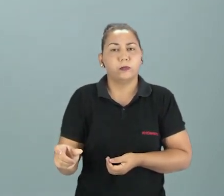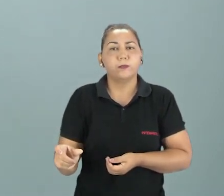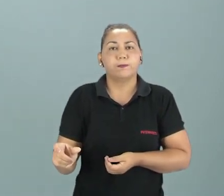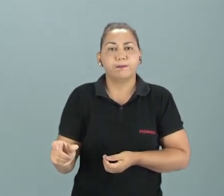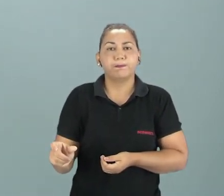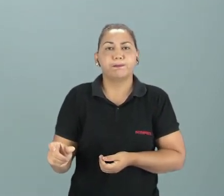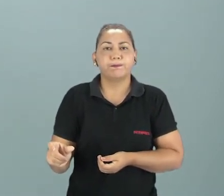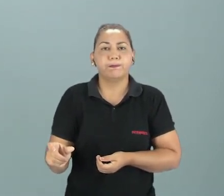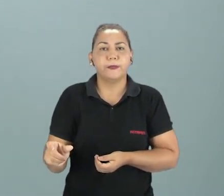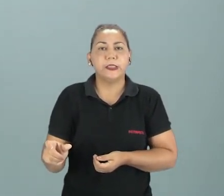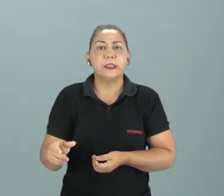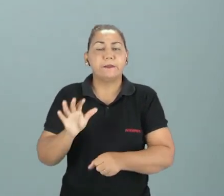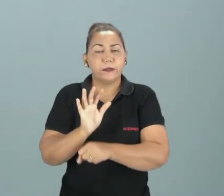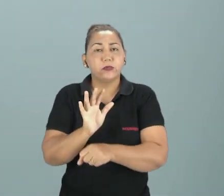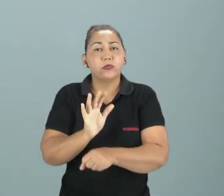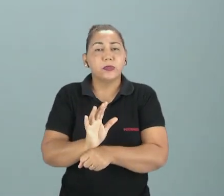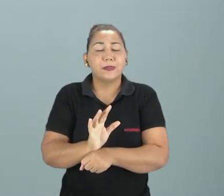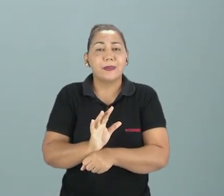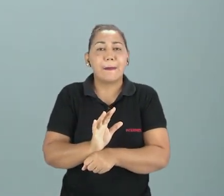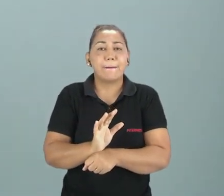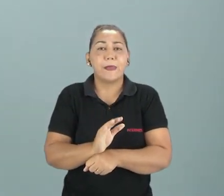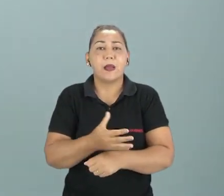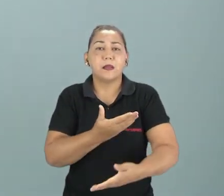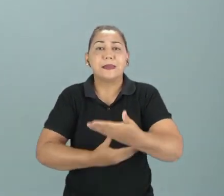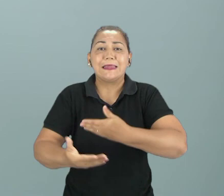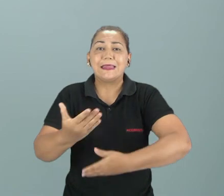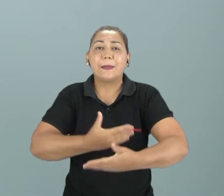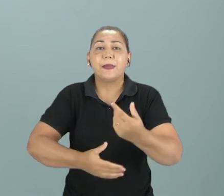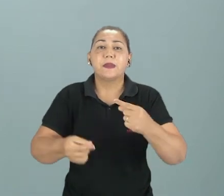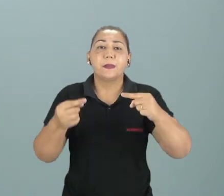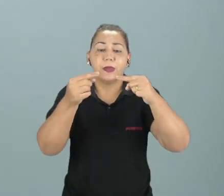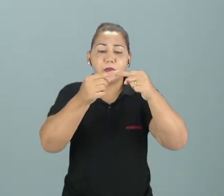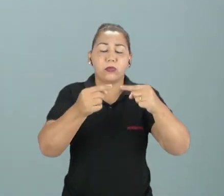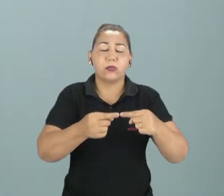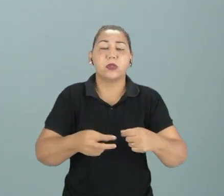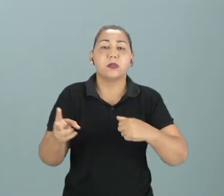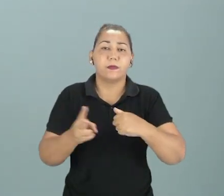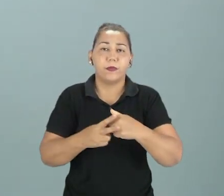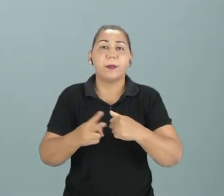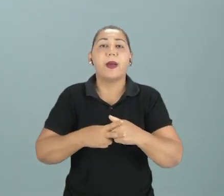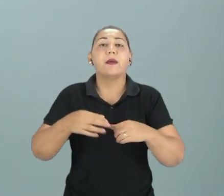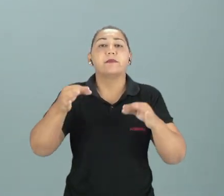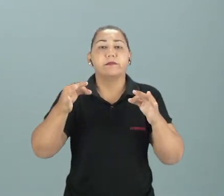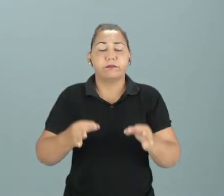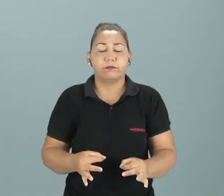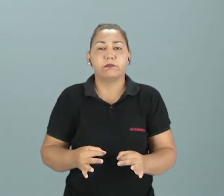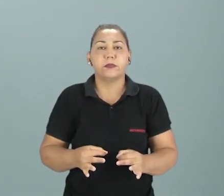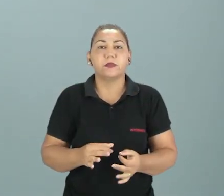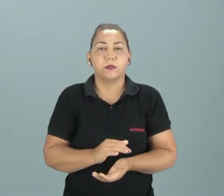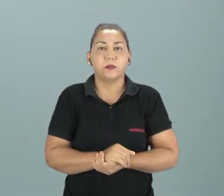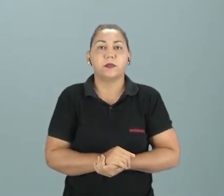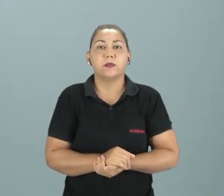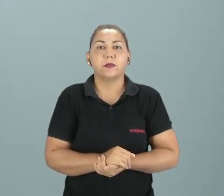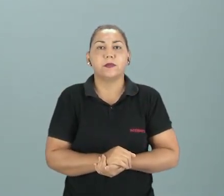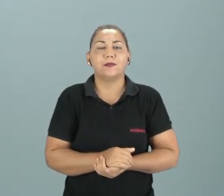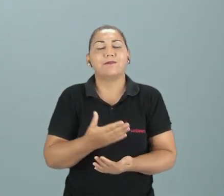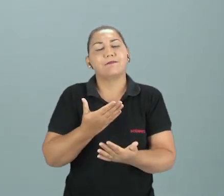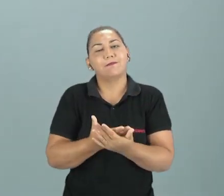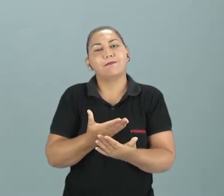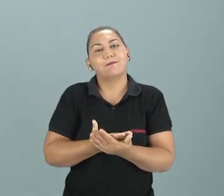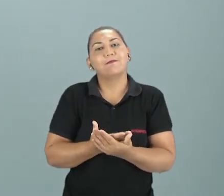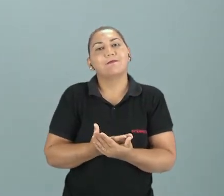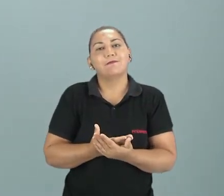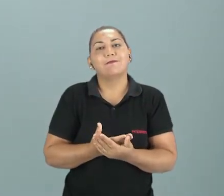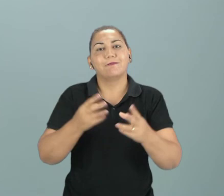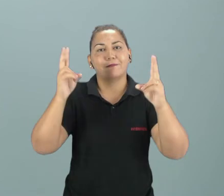vai nortear você para que você possa estabelecer a concordância verbal de maneira correta. Esta foi uma aula a respeito